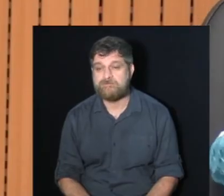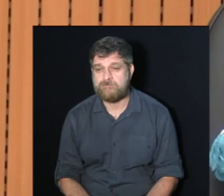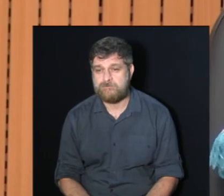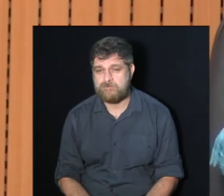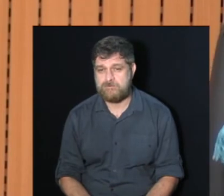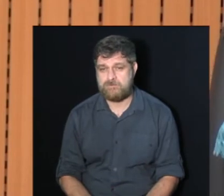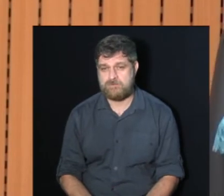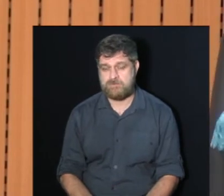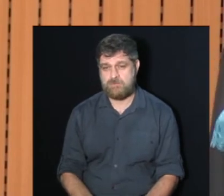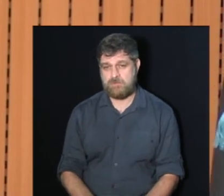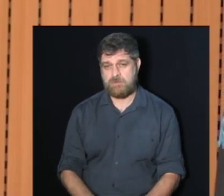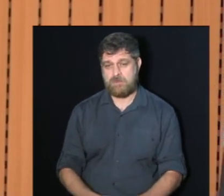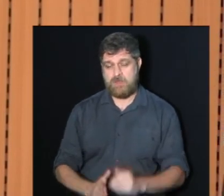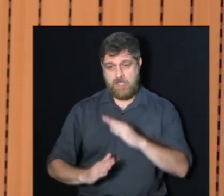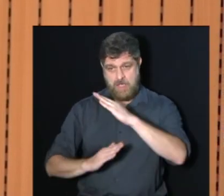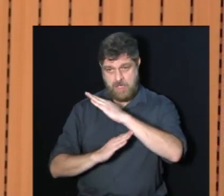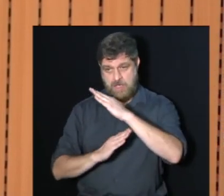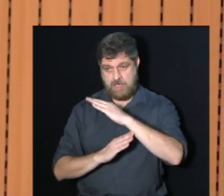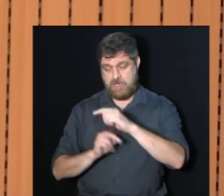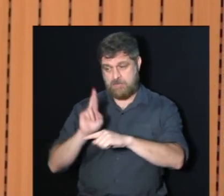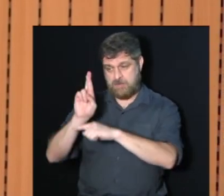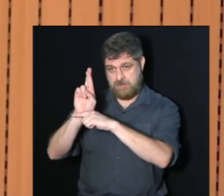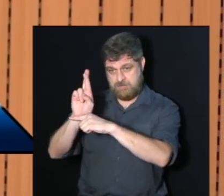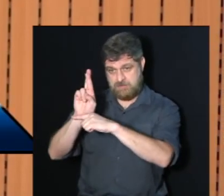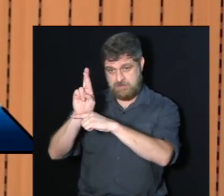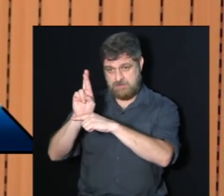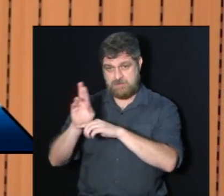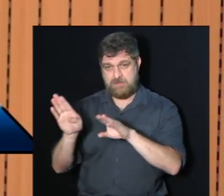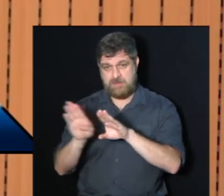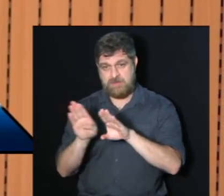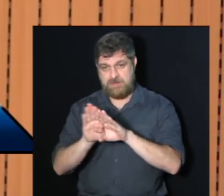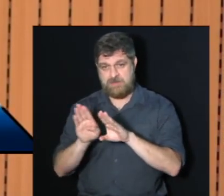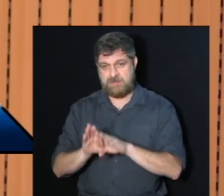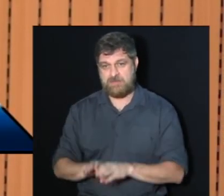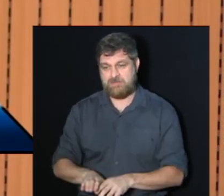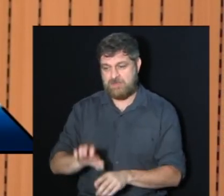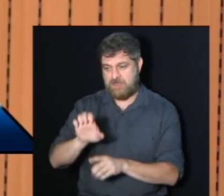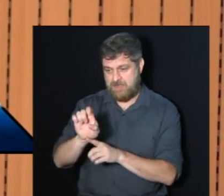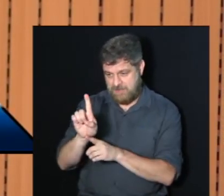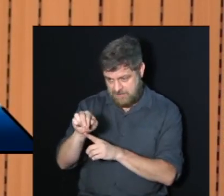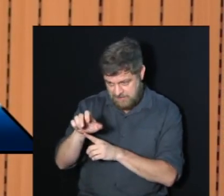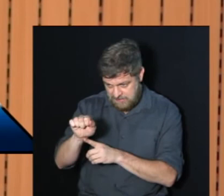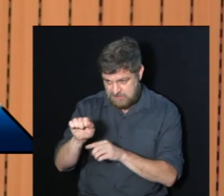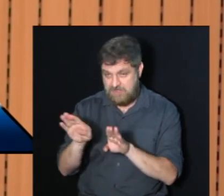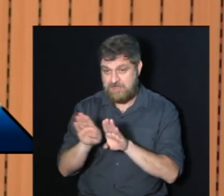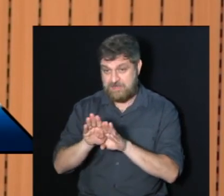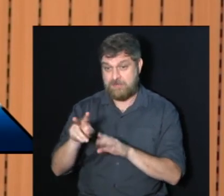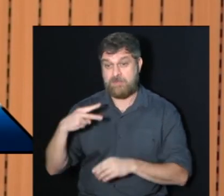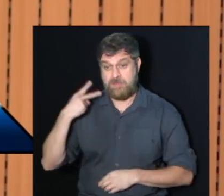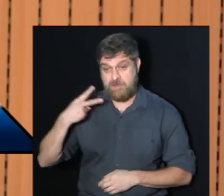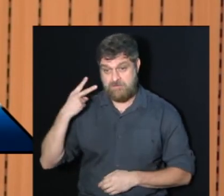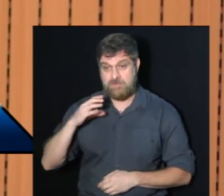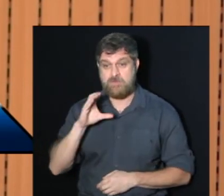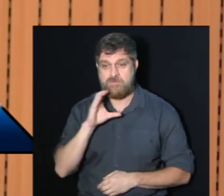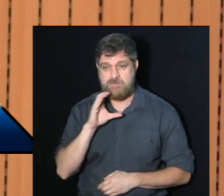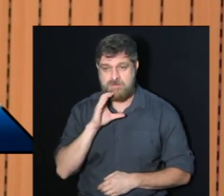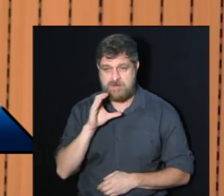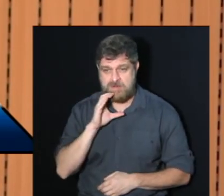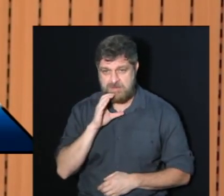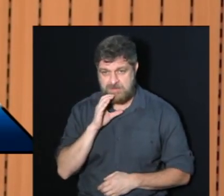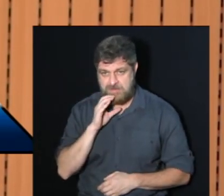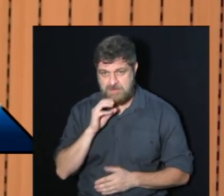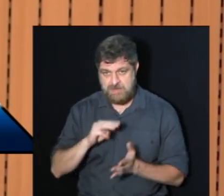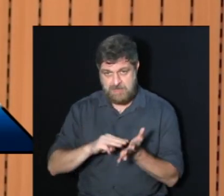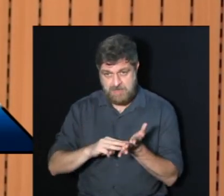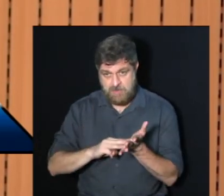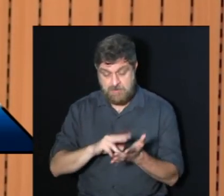Em nome da Câmara Municipal, em nome da comendadora Edna e do vereador Carlão do PT, que é membro